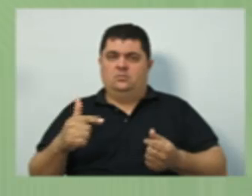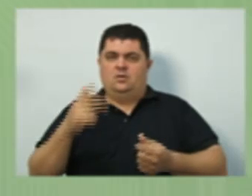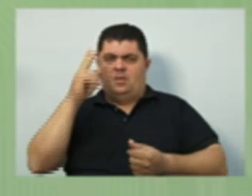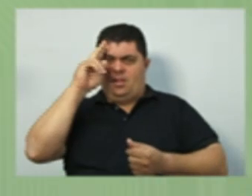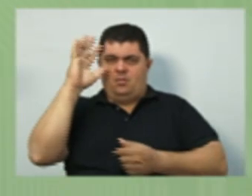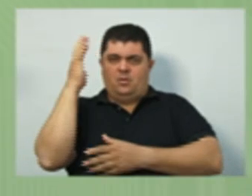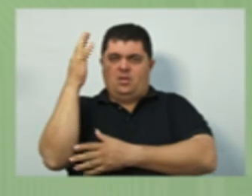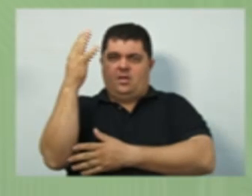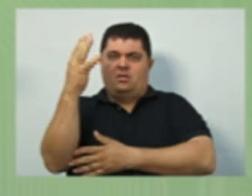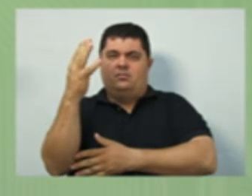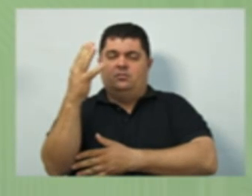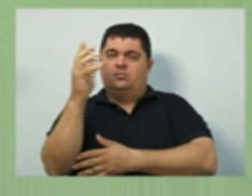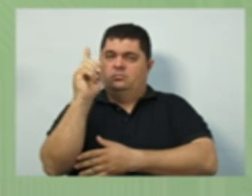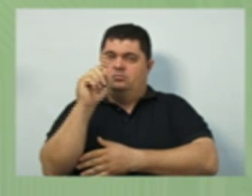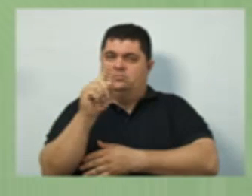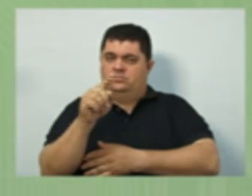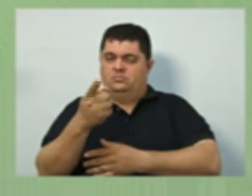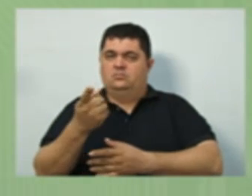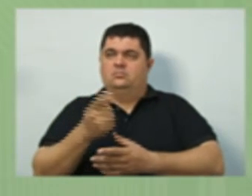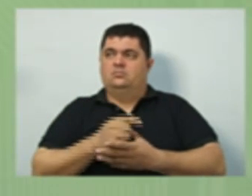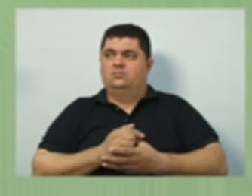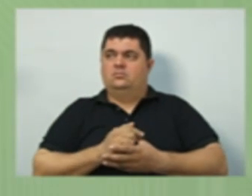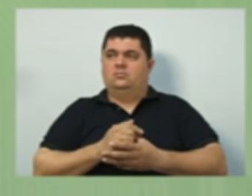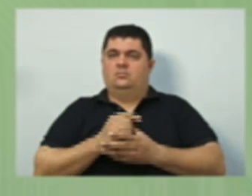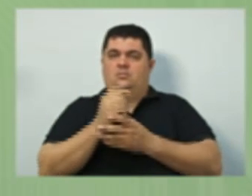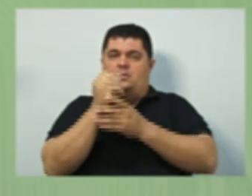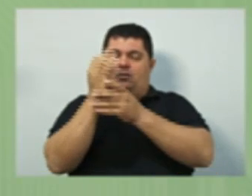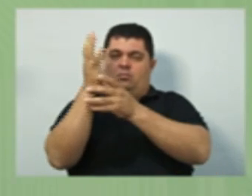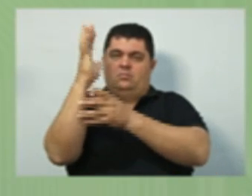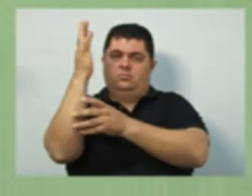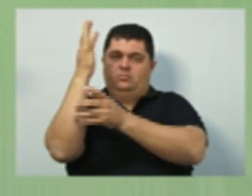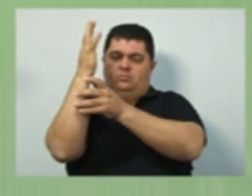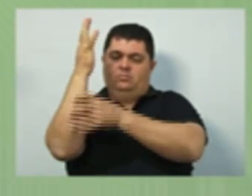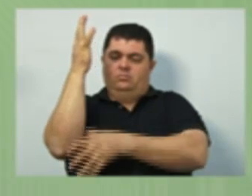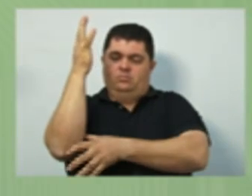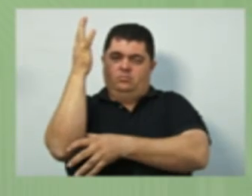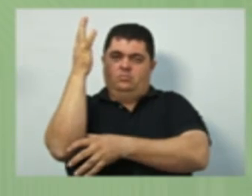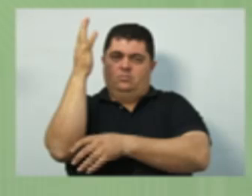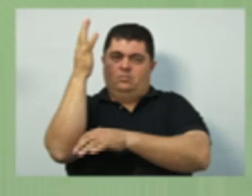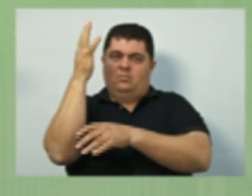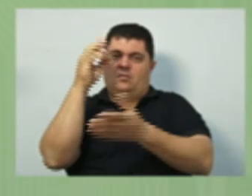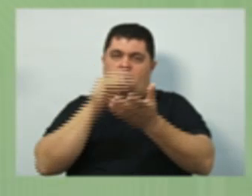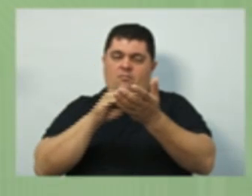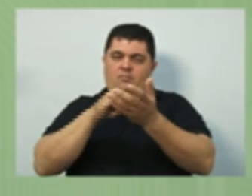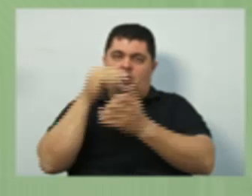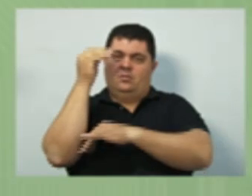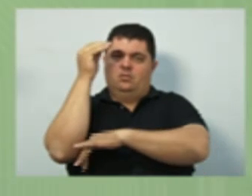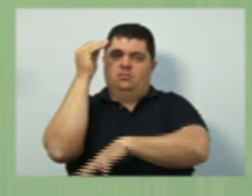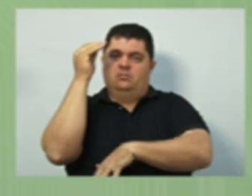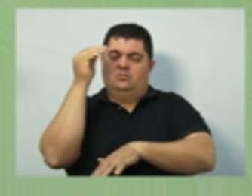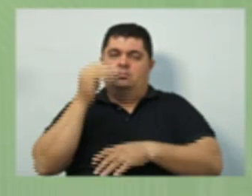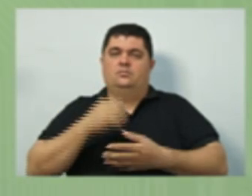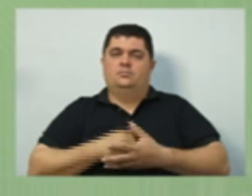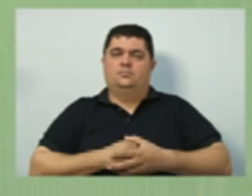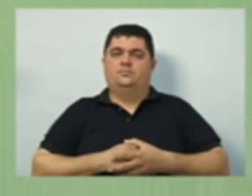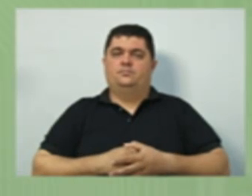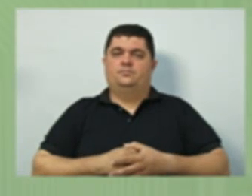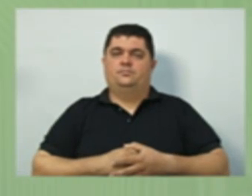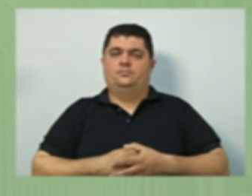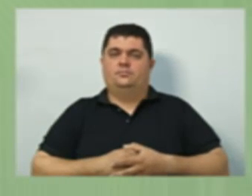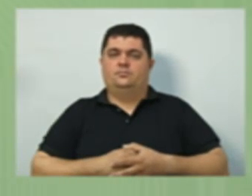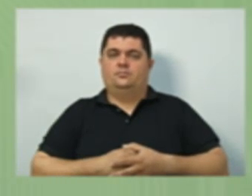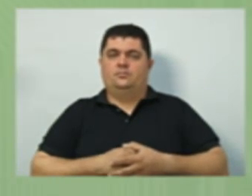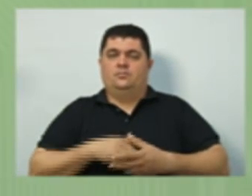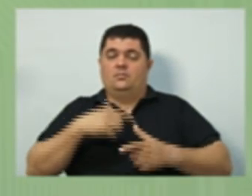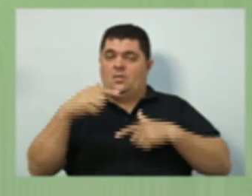árvore? Então, este é o tronco, os galhos da árvore, e não a raiz filosófica. É pelo trabalho